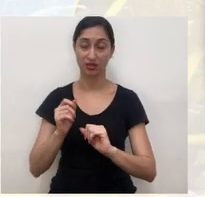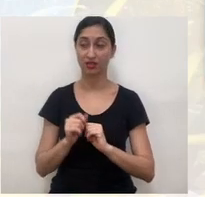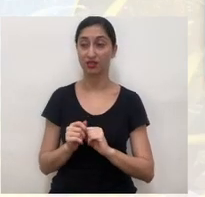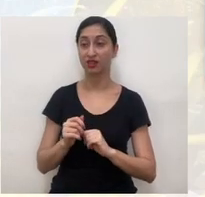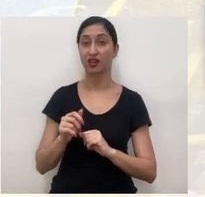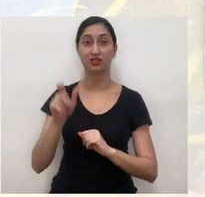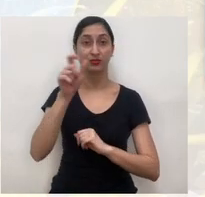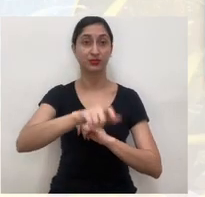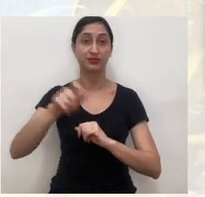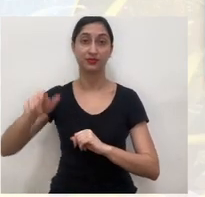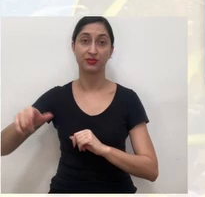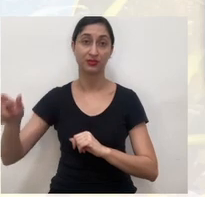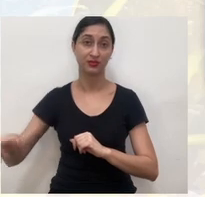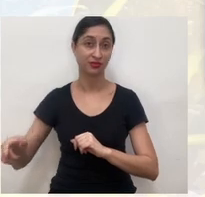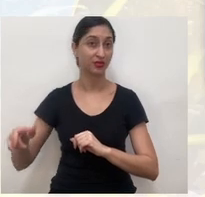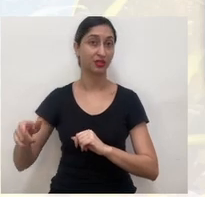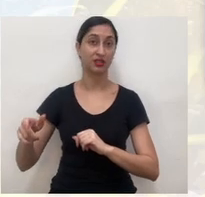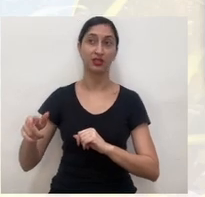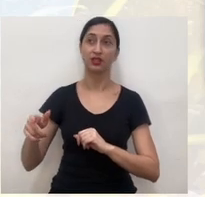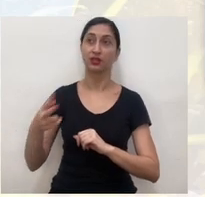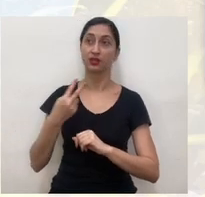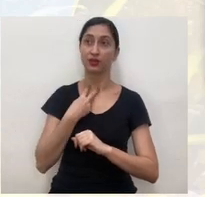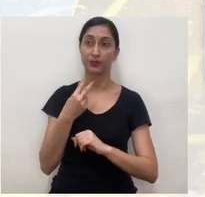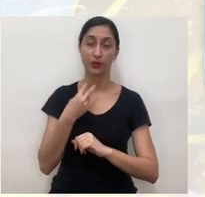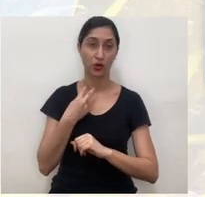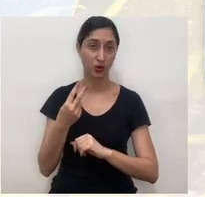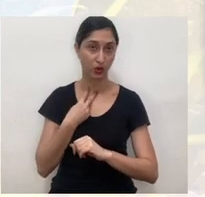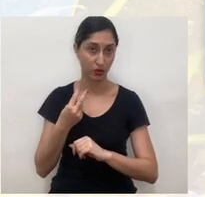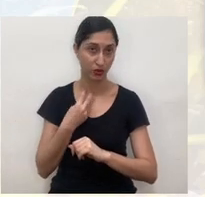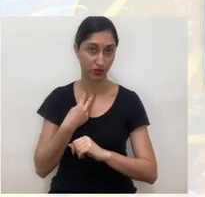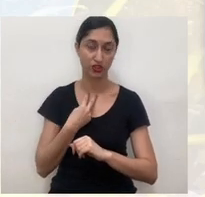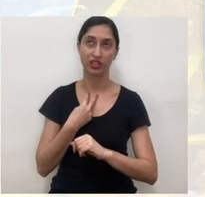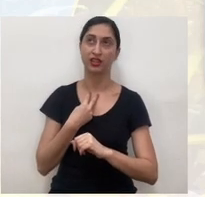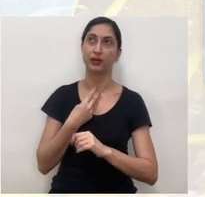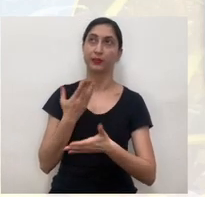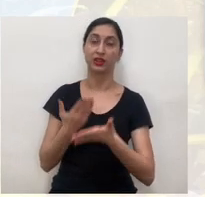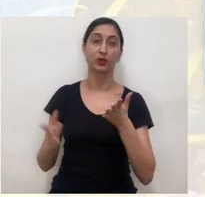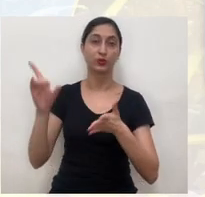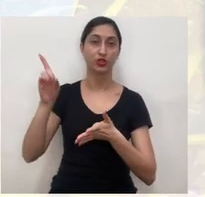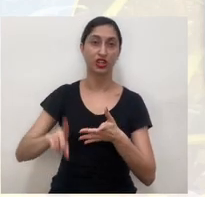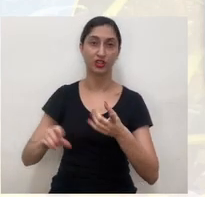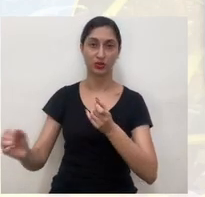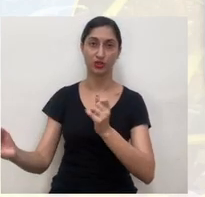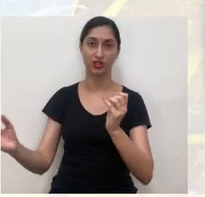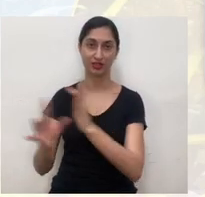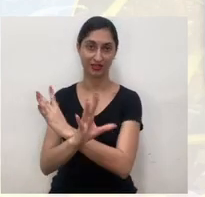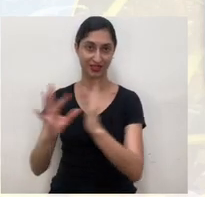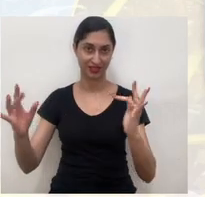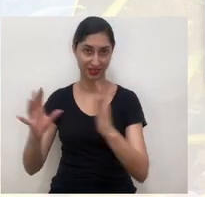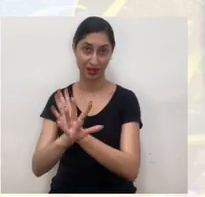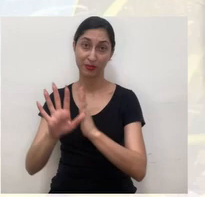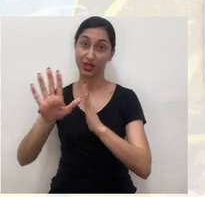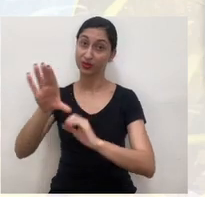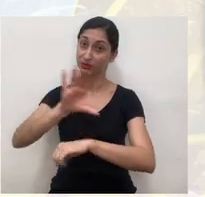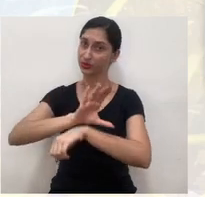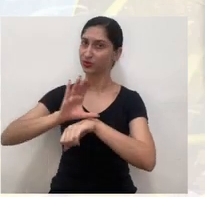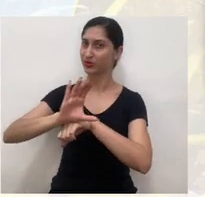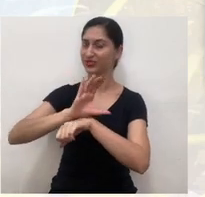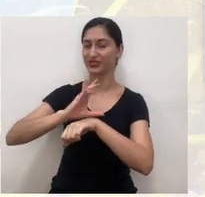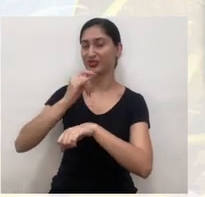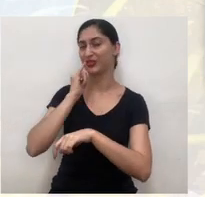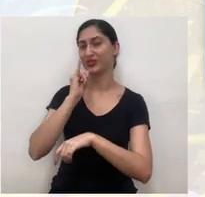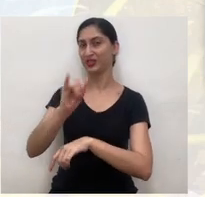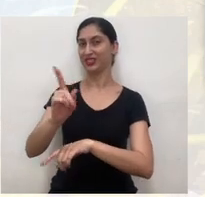perder o direito de ir e vir. Mas a Constituição não diz como que isso vai ser executado. As leis é que vão